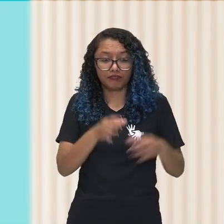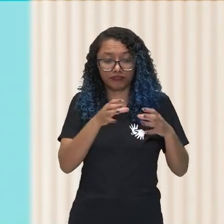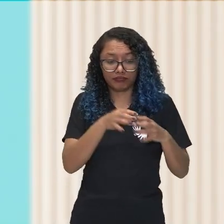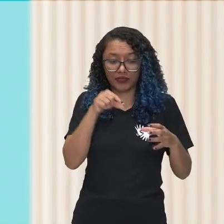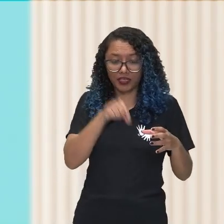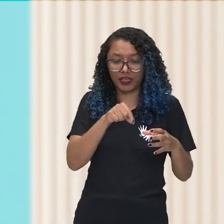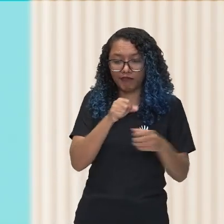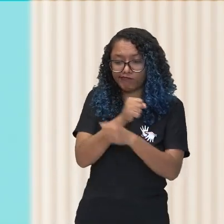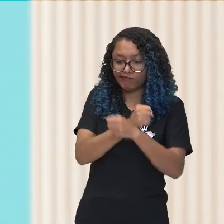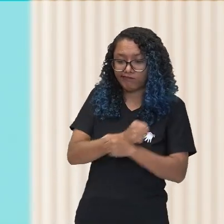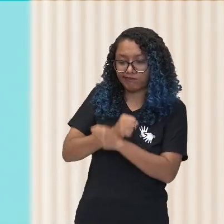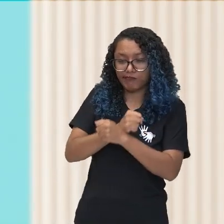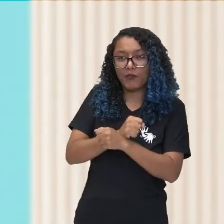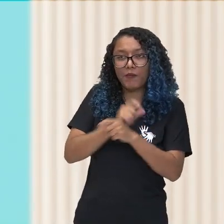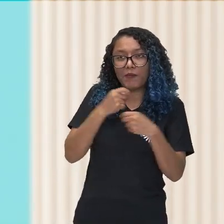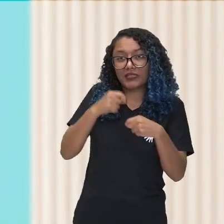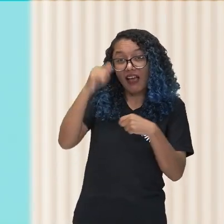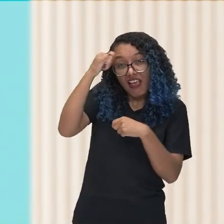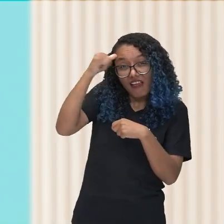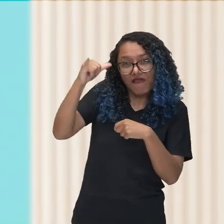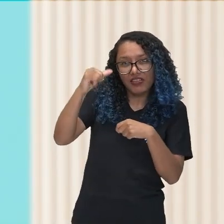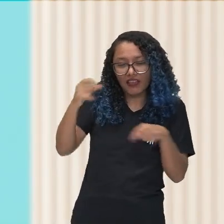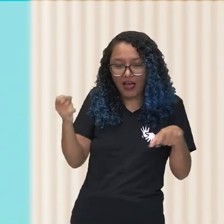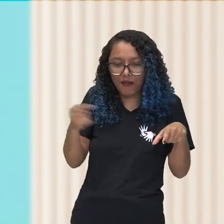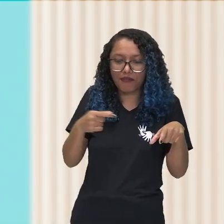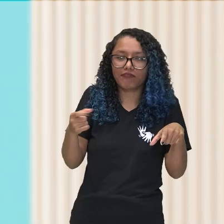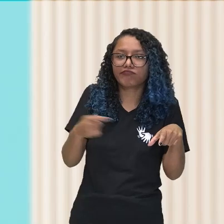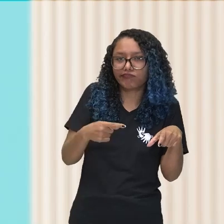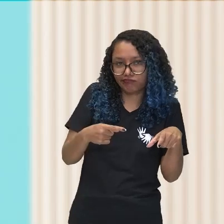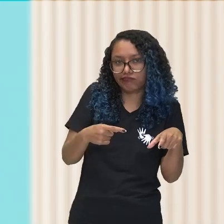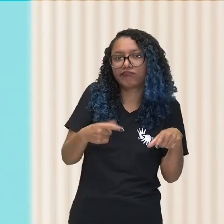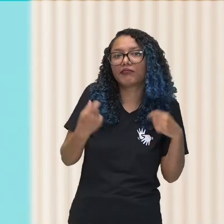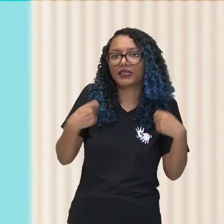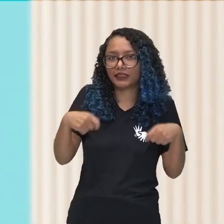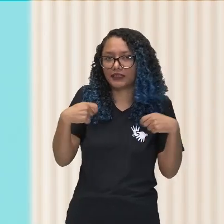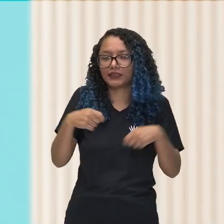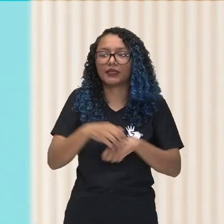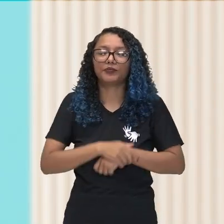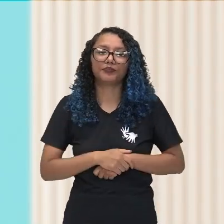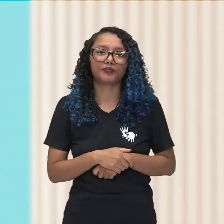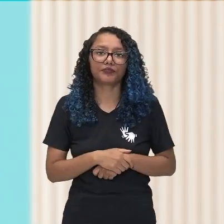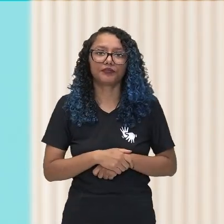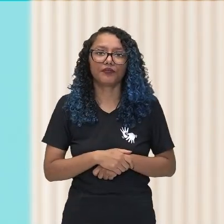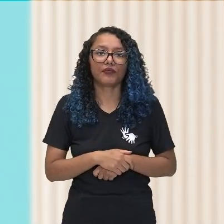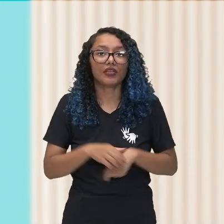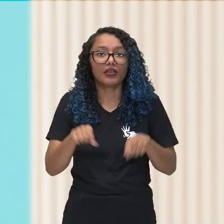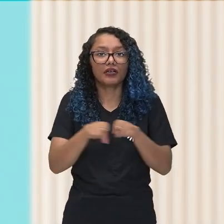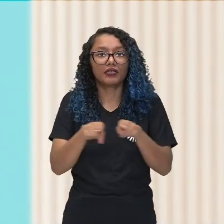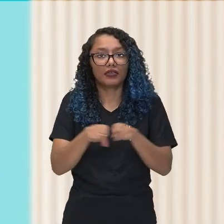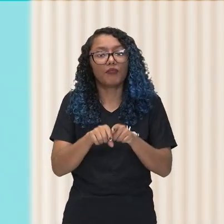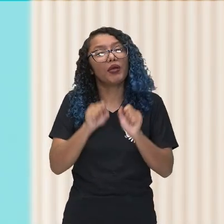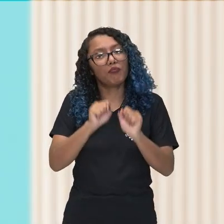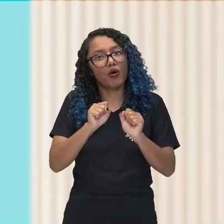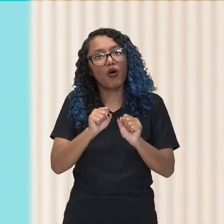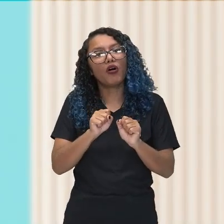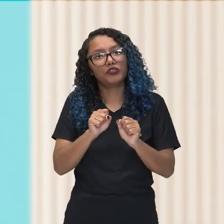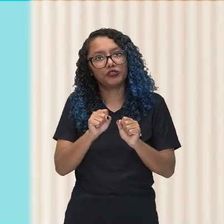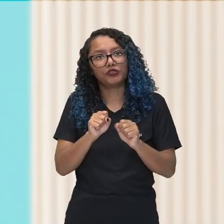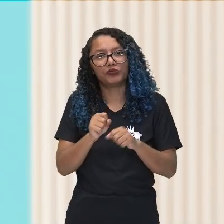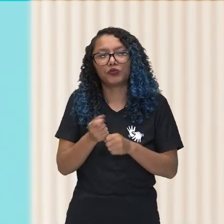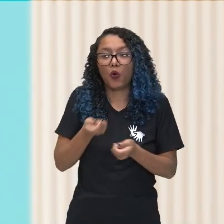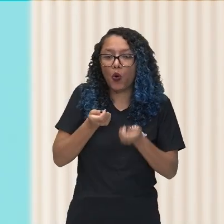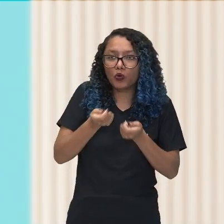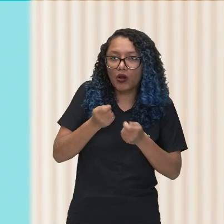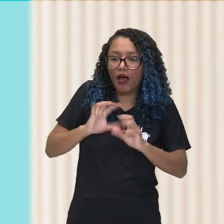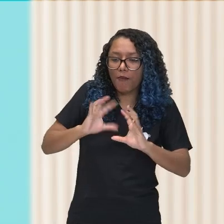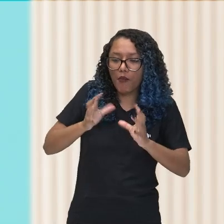defensora tenta evitar que esses gols sejam marcados e assim também adquirindo a posse de bola,